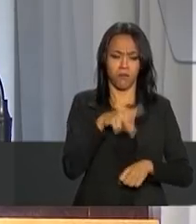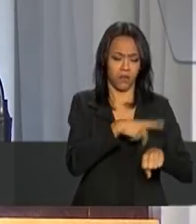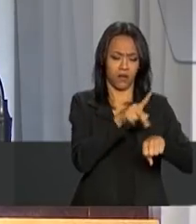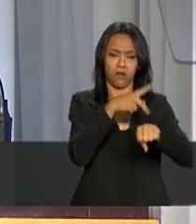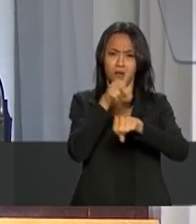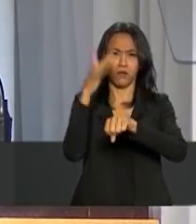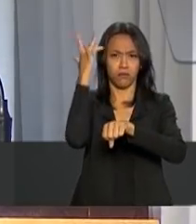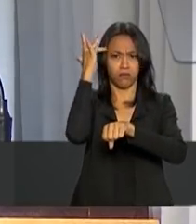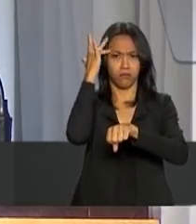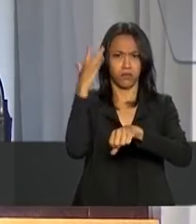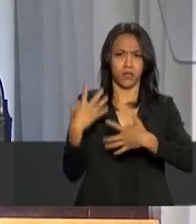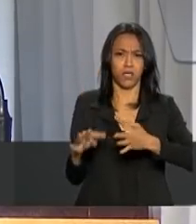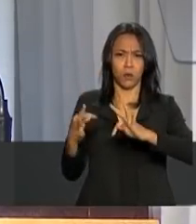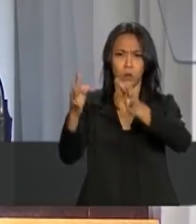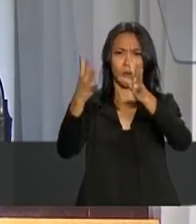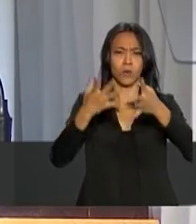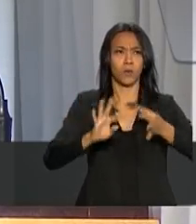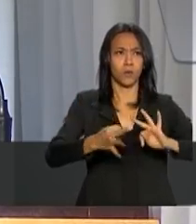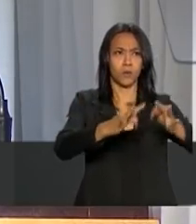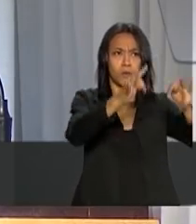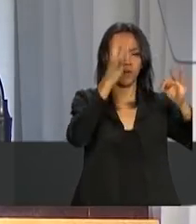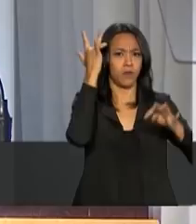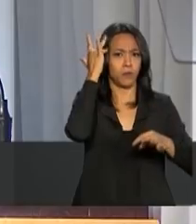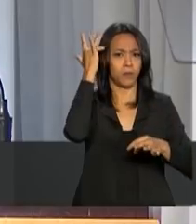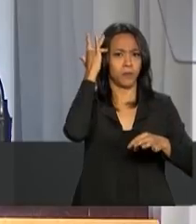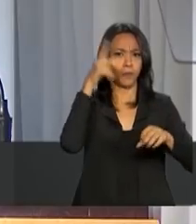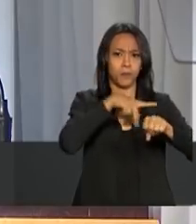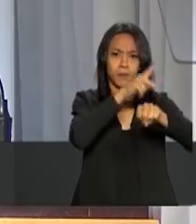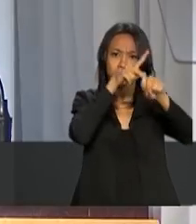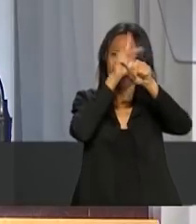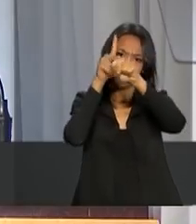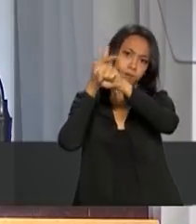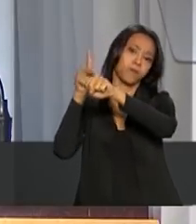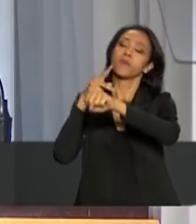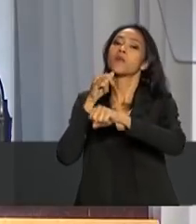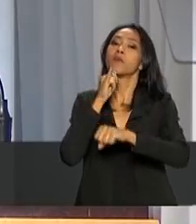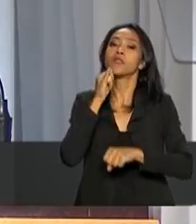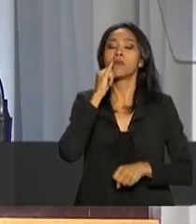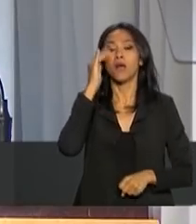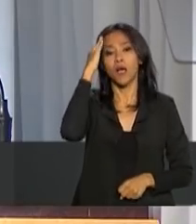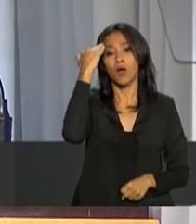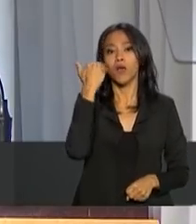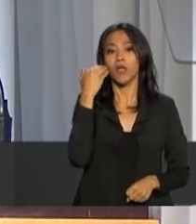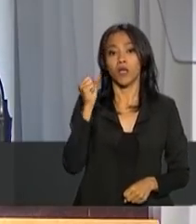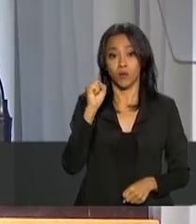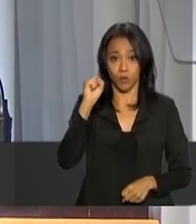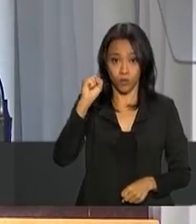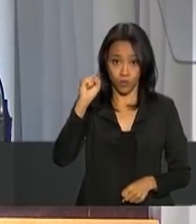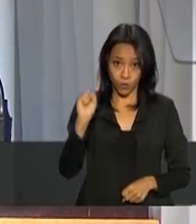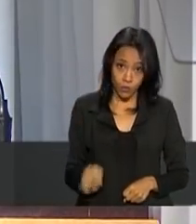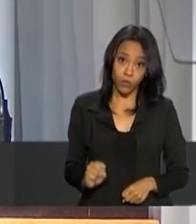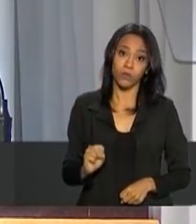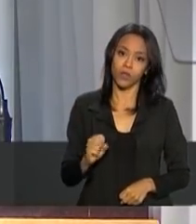tecnológico, especialmente no campo da inovação tecnológica, são países, eu dou aqui o exemplo da Coreia do Sul, onde eu conheci o sistema